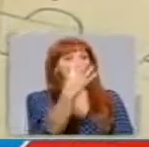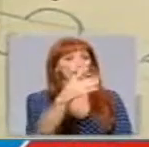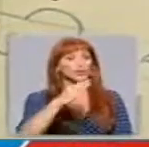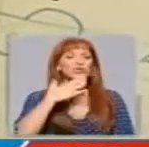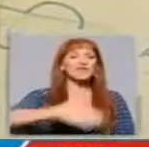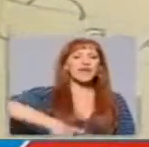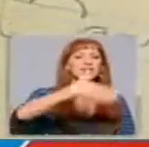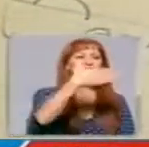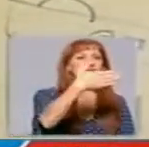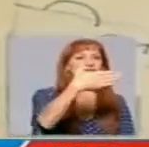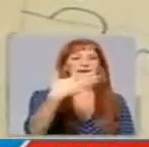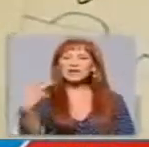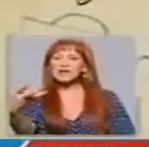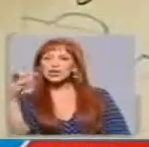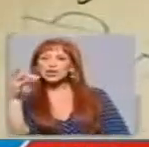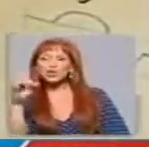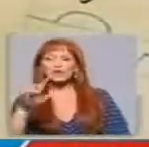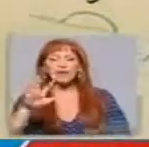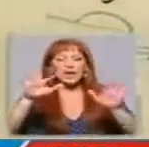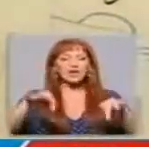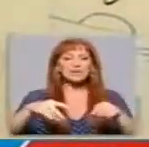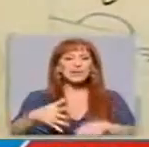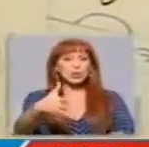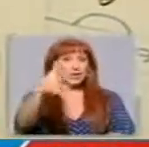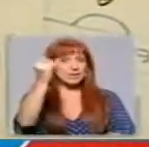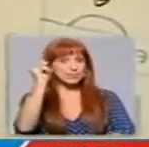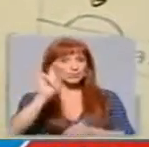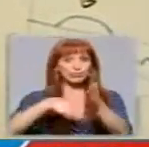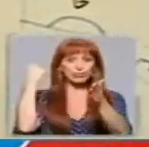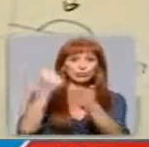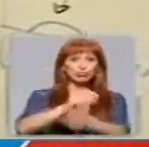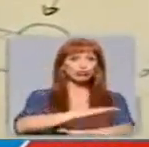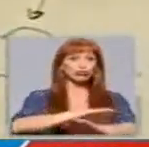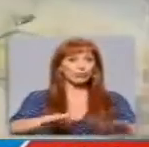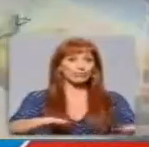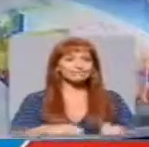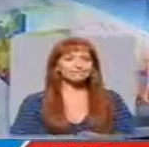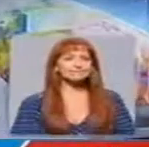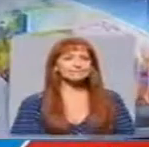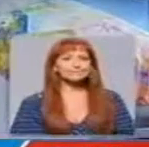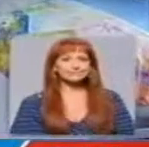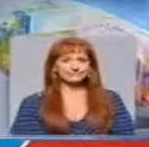com 17 e 18 anos que terminaram o 12º ano